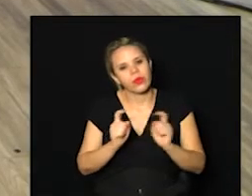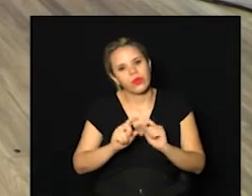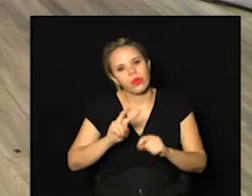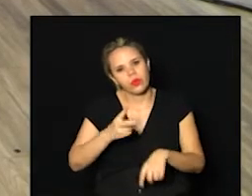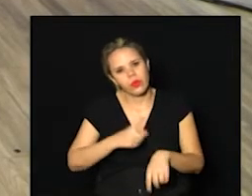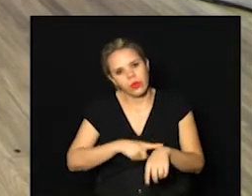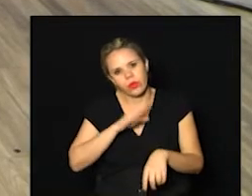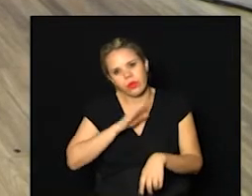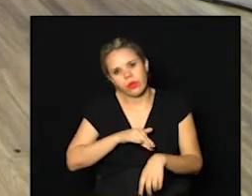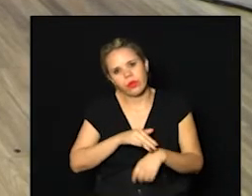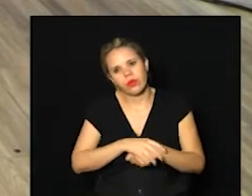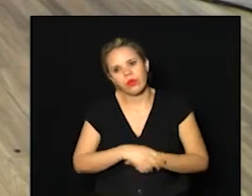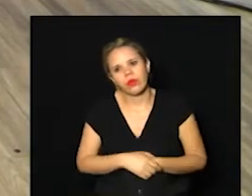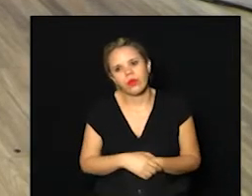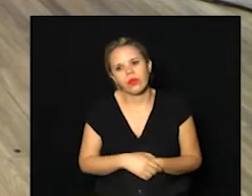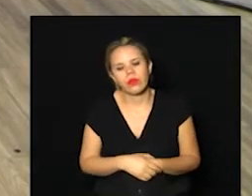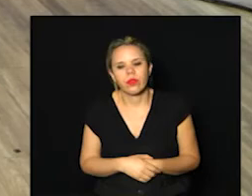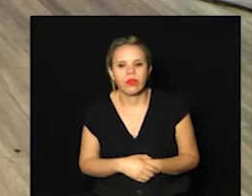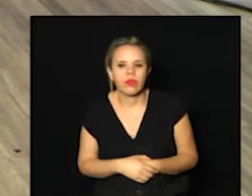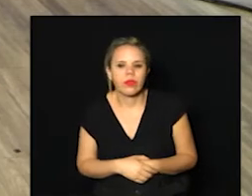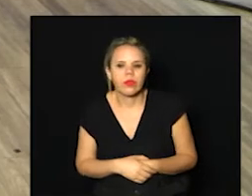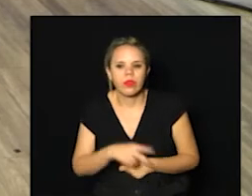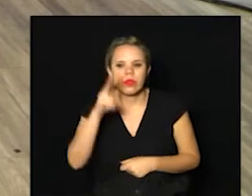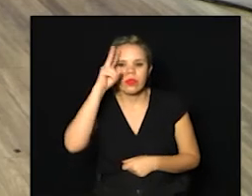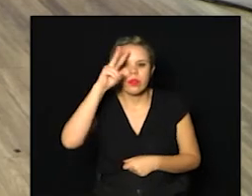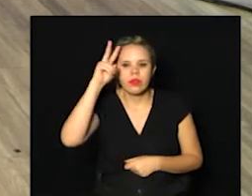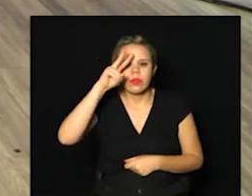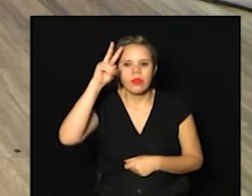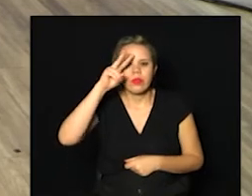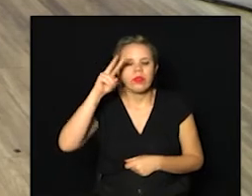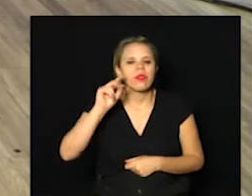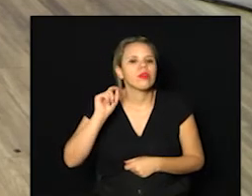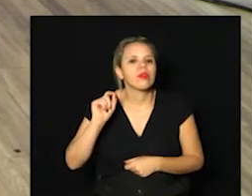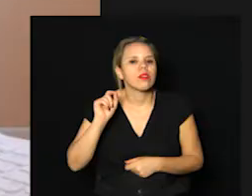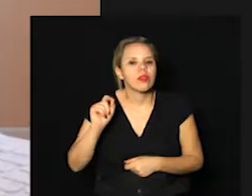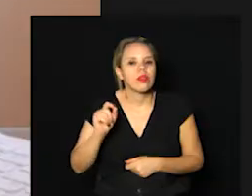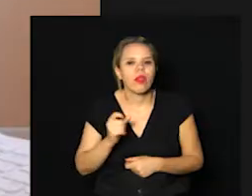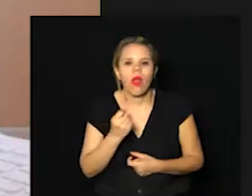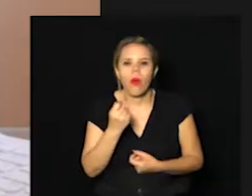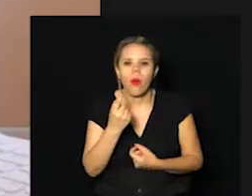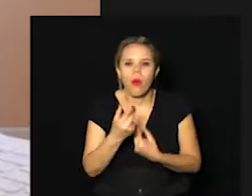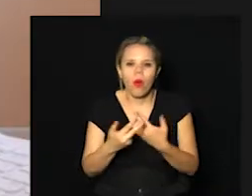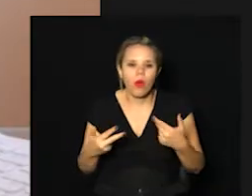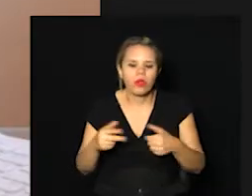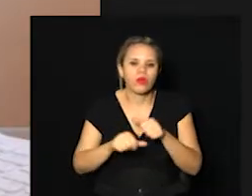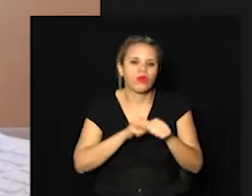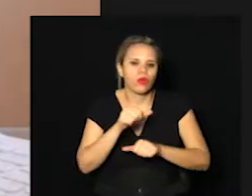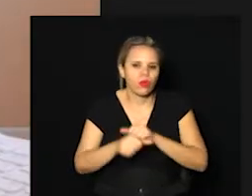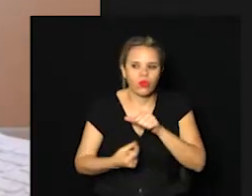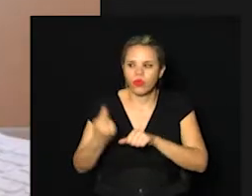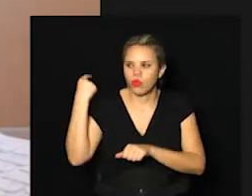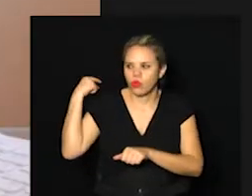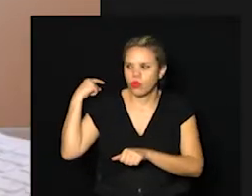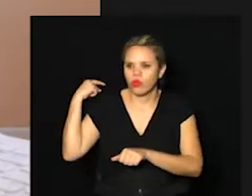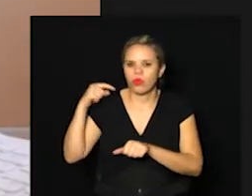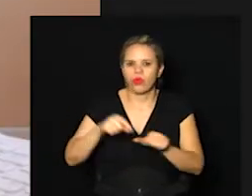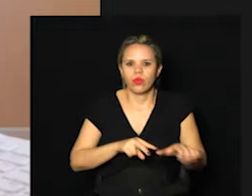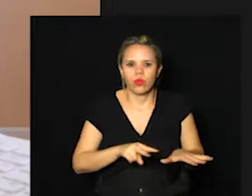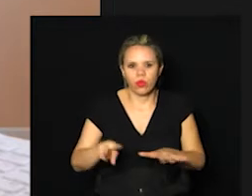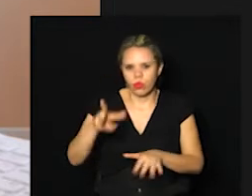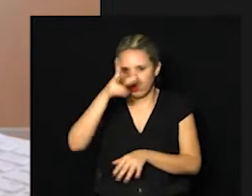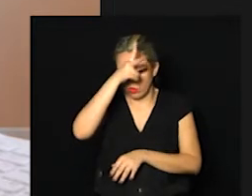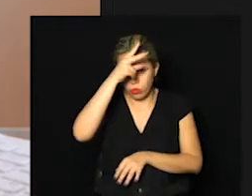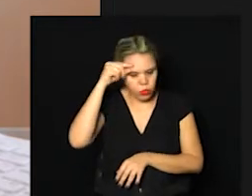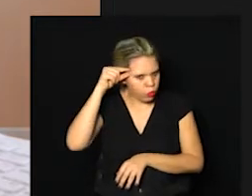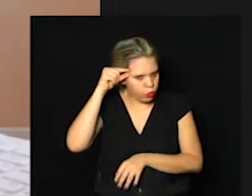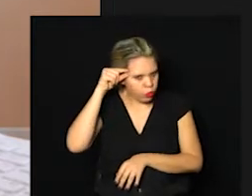2 horas da tarde. Isso, lembrando, Gabriel, que alguma coisa mudou a partir da última semana. O prefeito